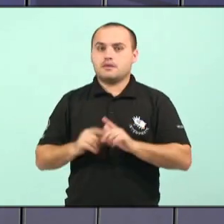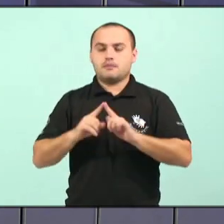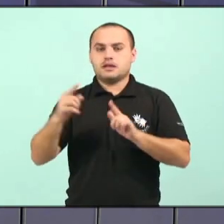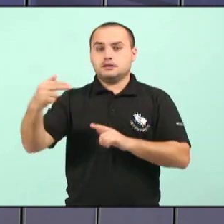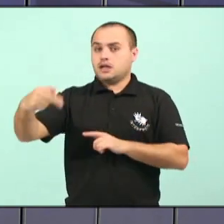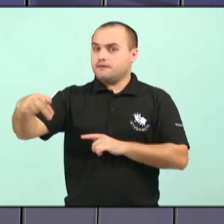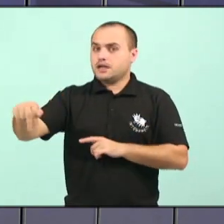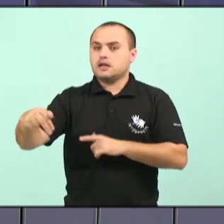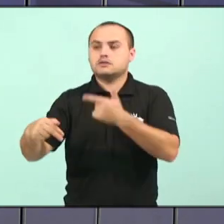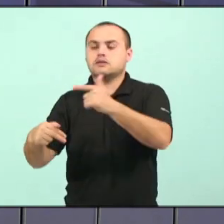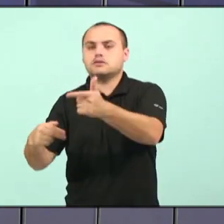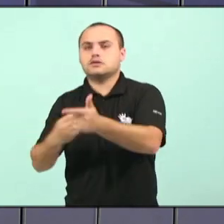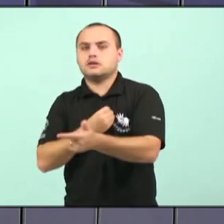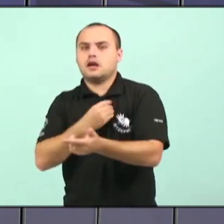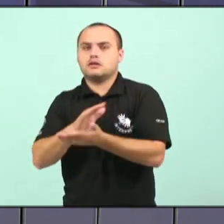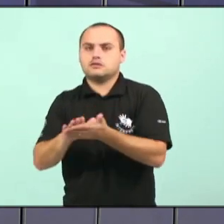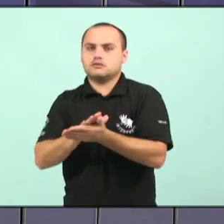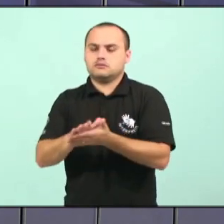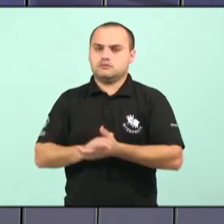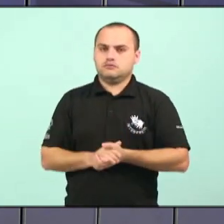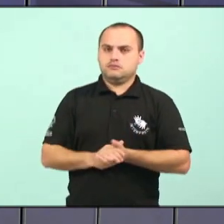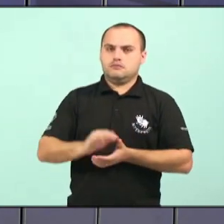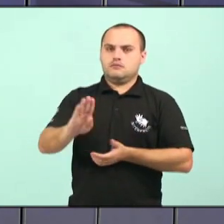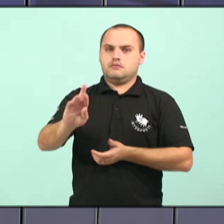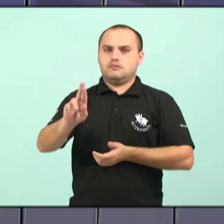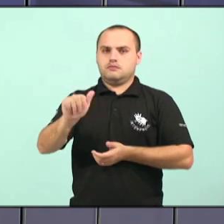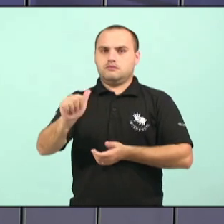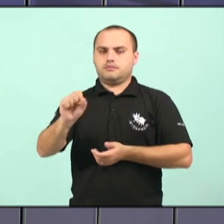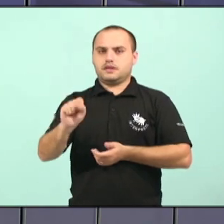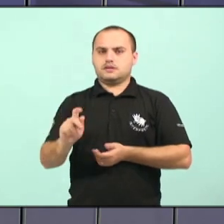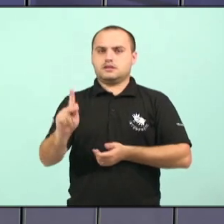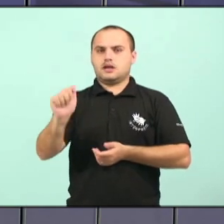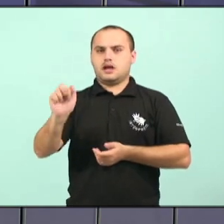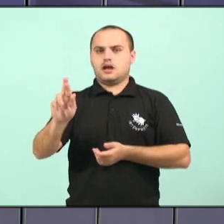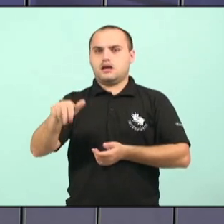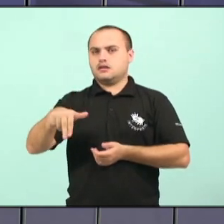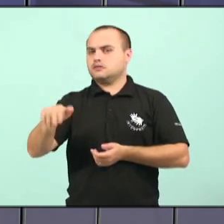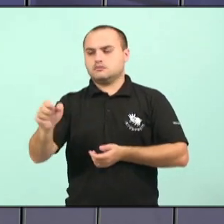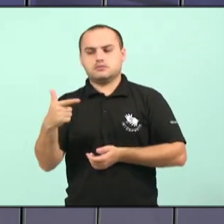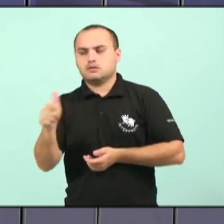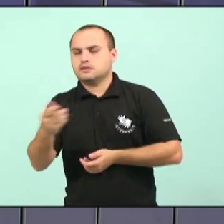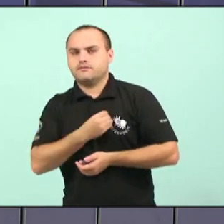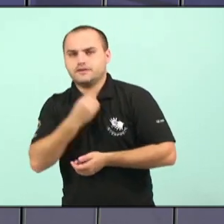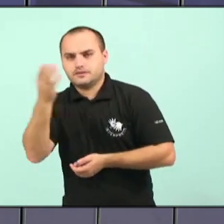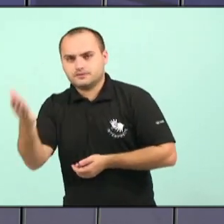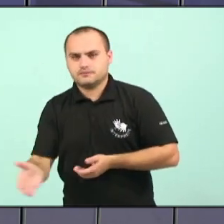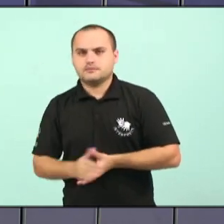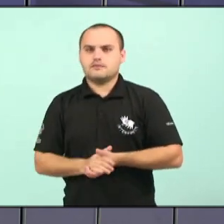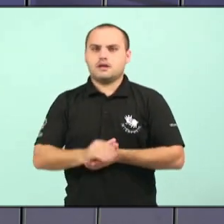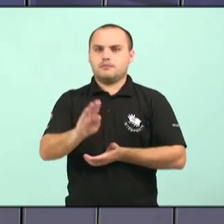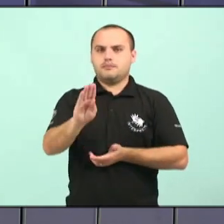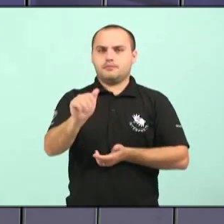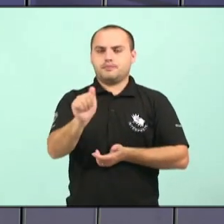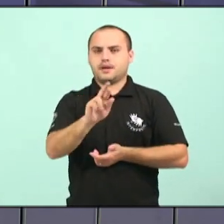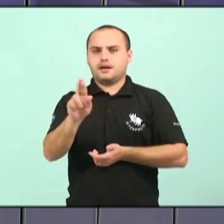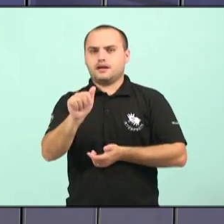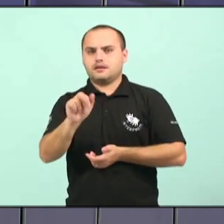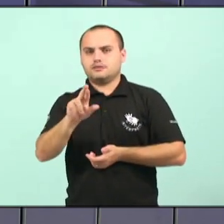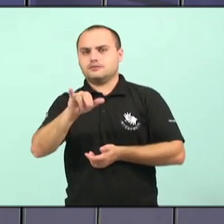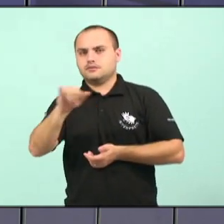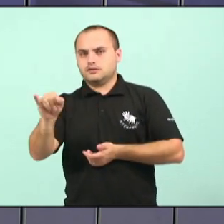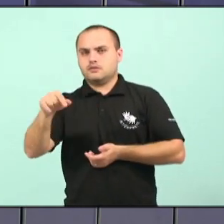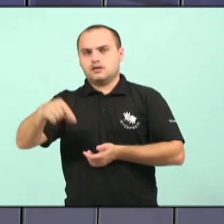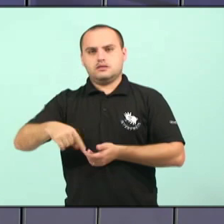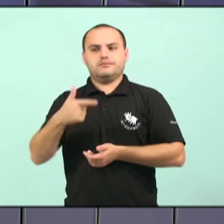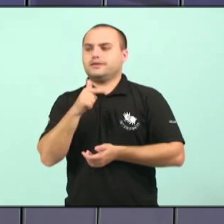aqui. O terminal da Brascarne, que movimenta a carga congelada, não estaria ali. O terminal Barra do Rio, recente, construído aqui em